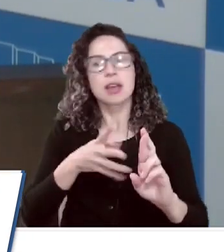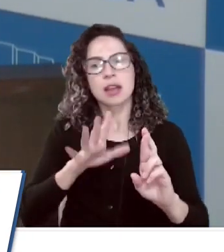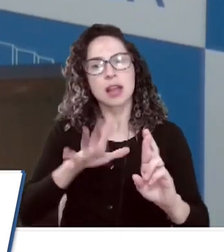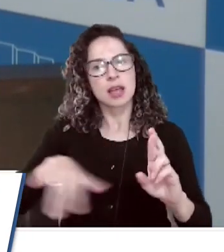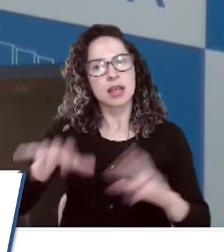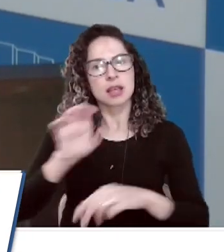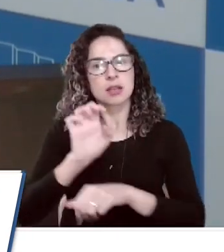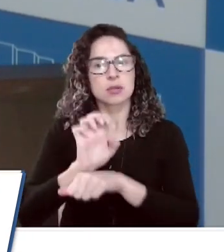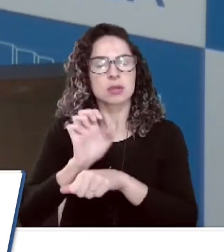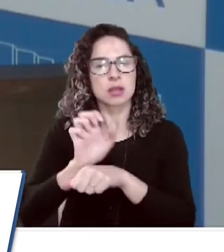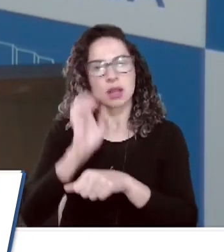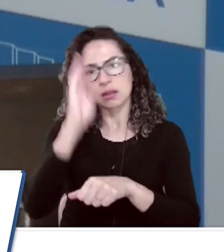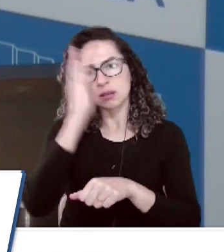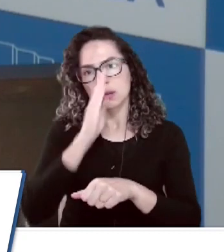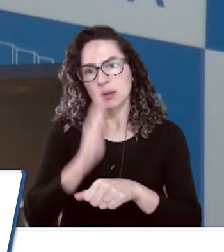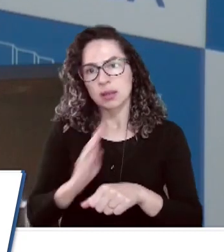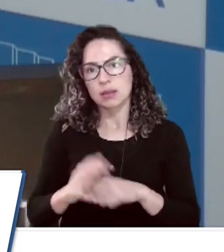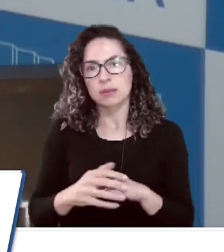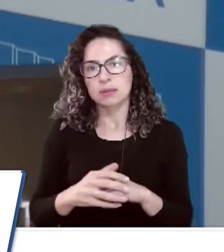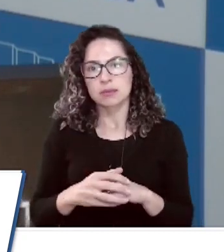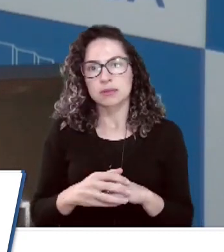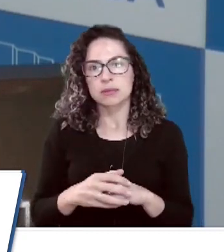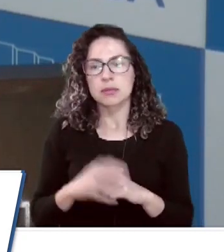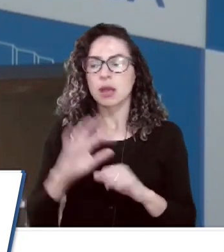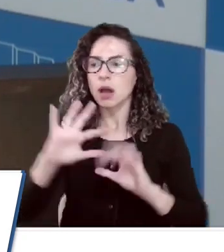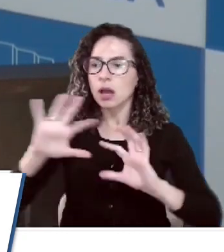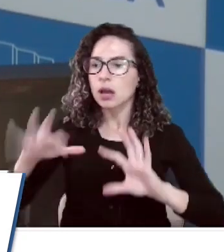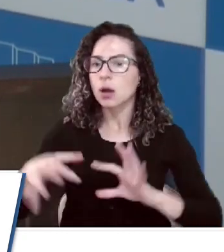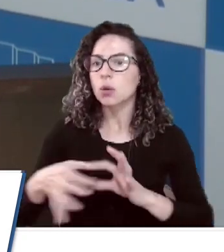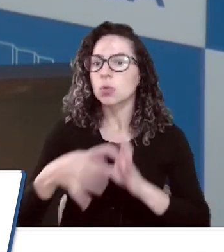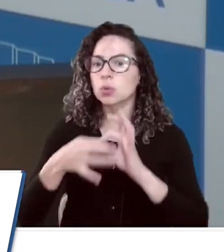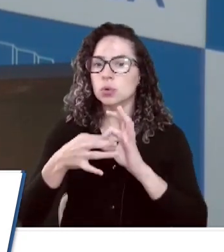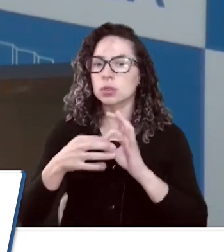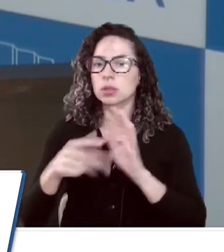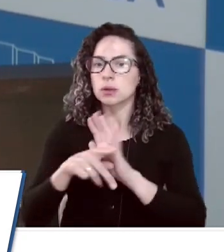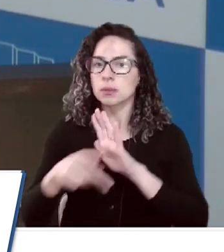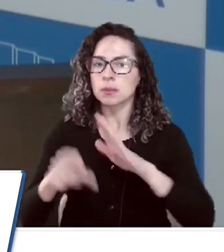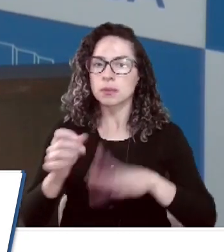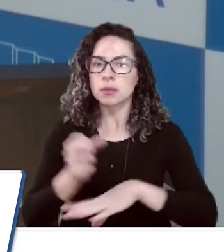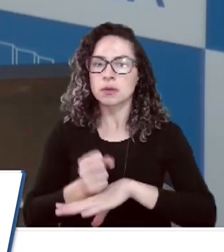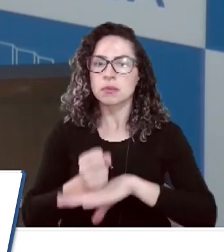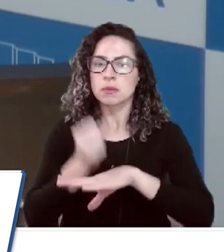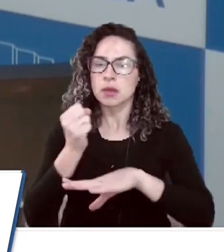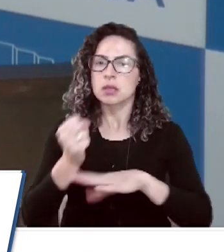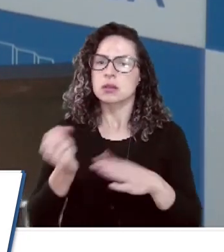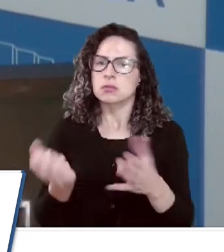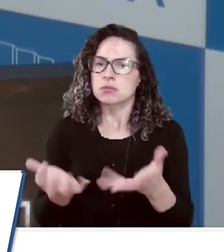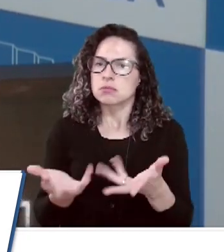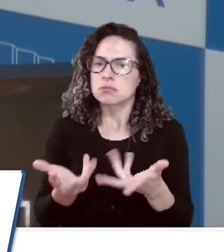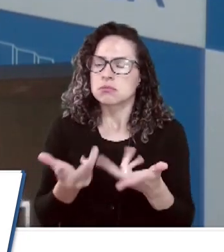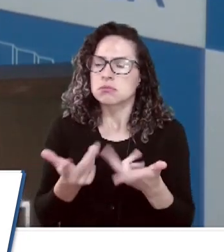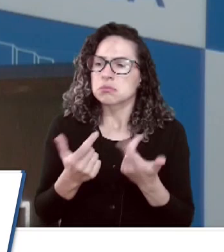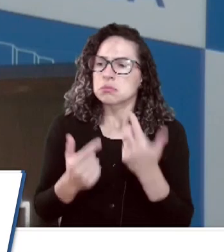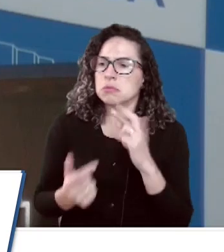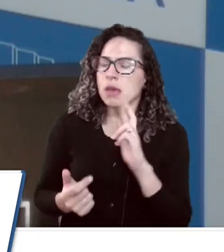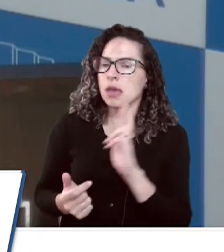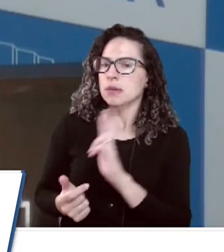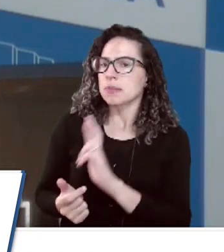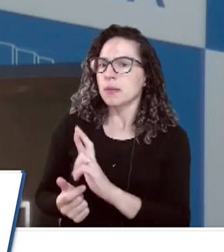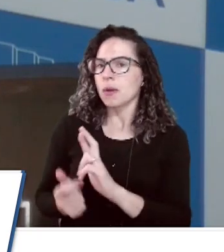no Brasil. Então, essa união dos francanos, essa elegância na resposta para o